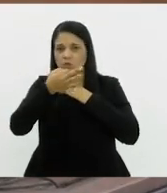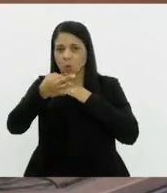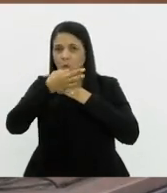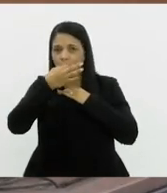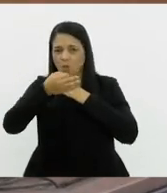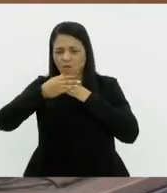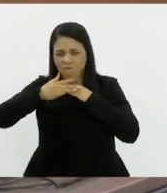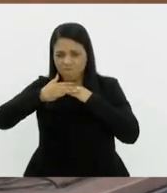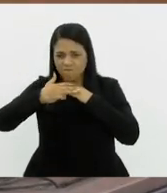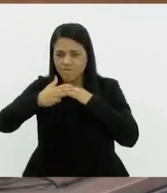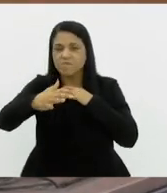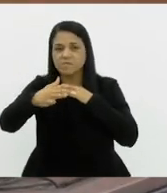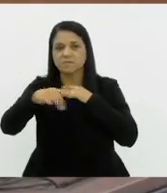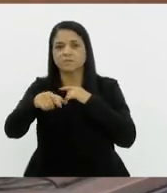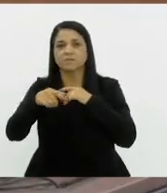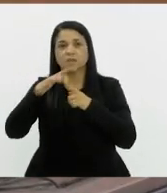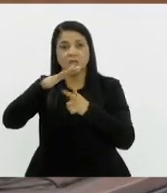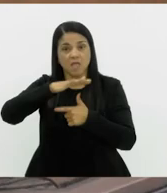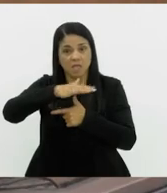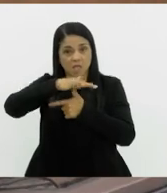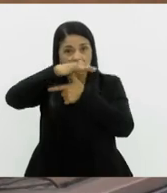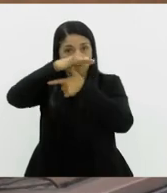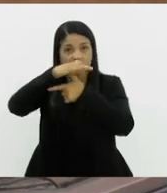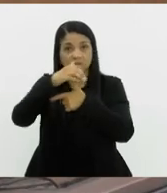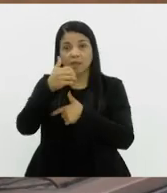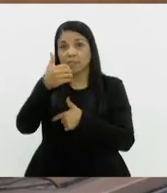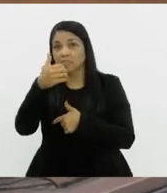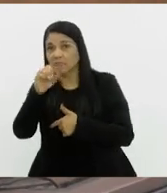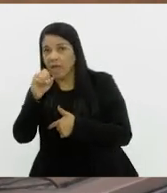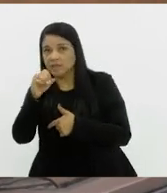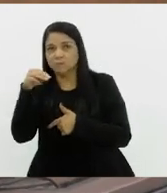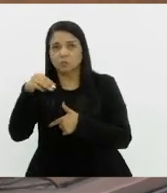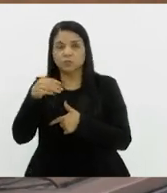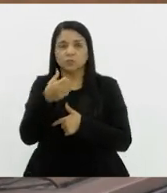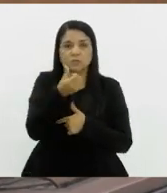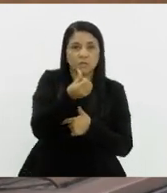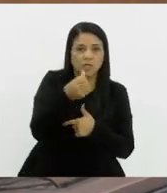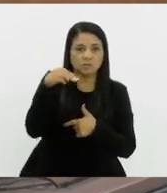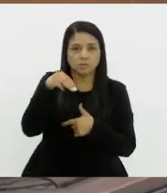A vibração sonora, os helicópteros a cada 6 a 10 minutos.